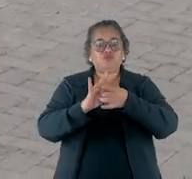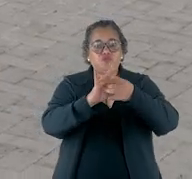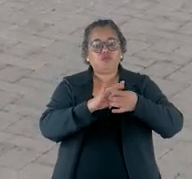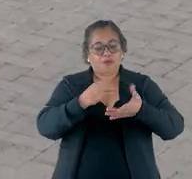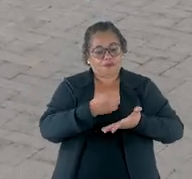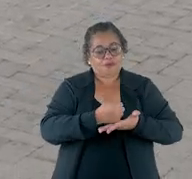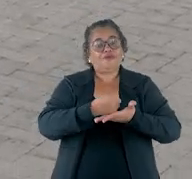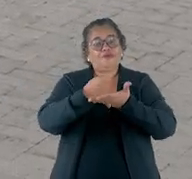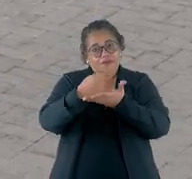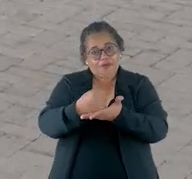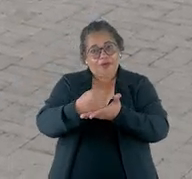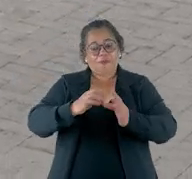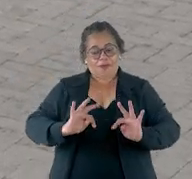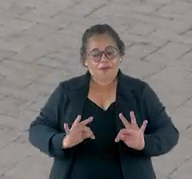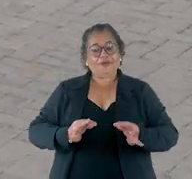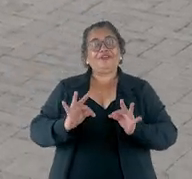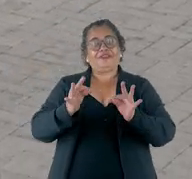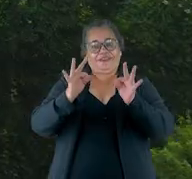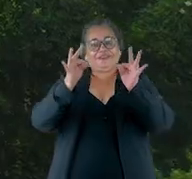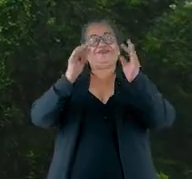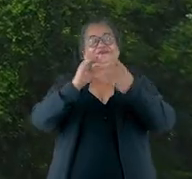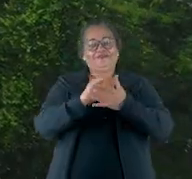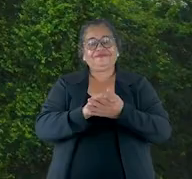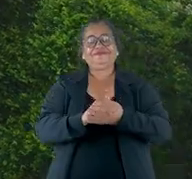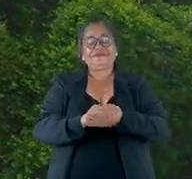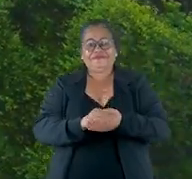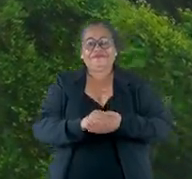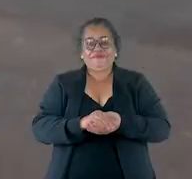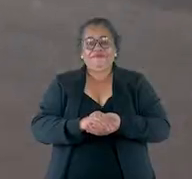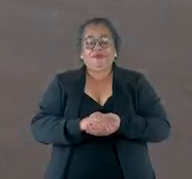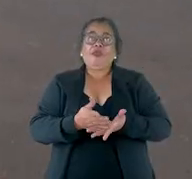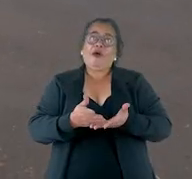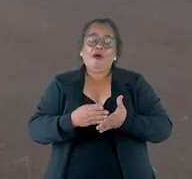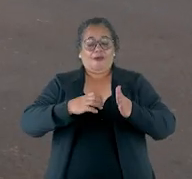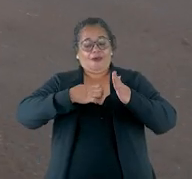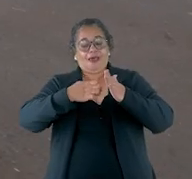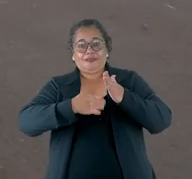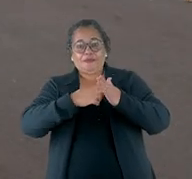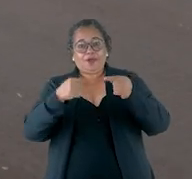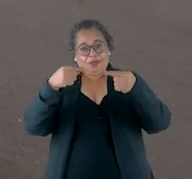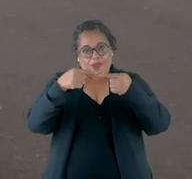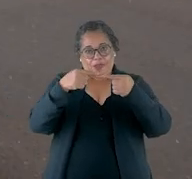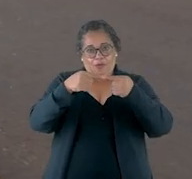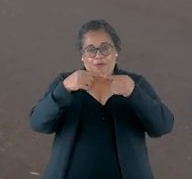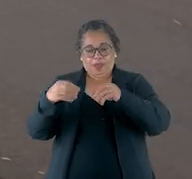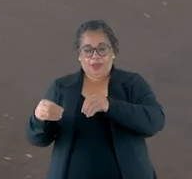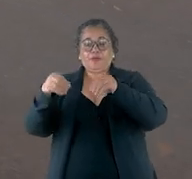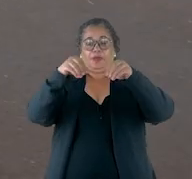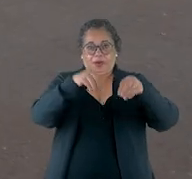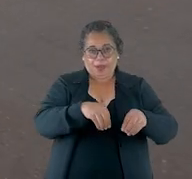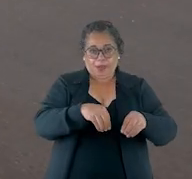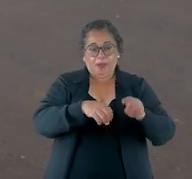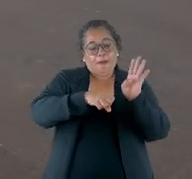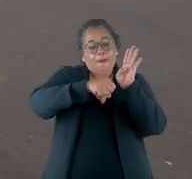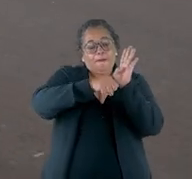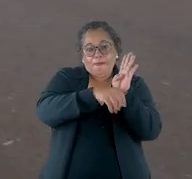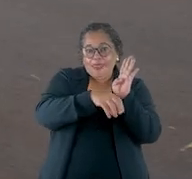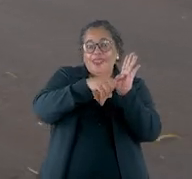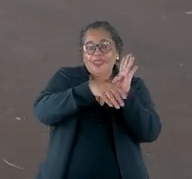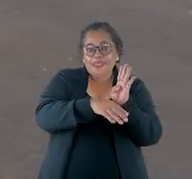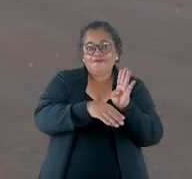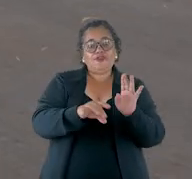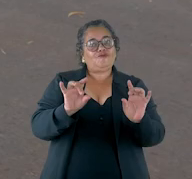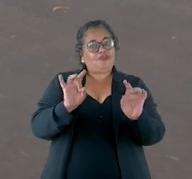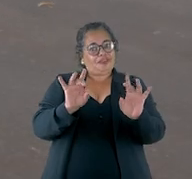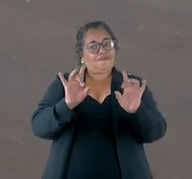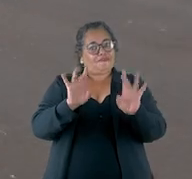de colaboração, desenvolvimento e muita inovação. As empresas que se enquadrarem e vierem para cá terão